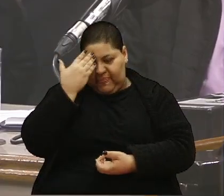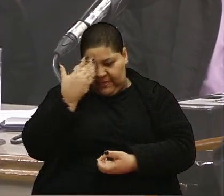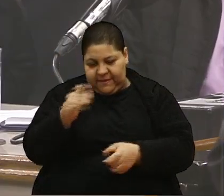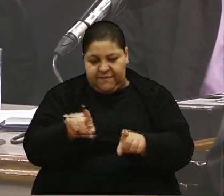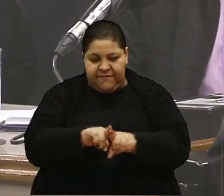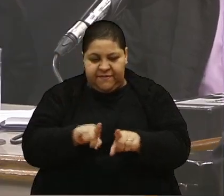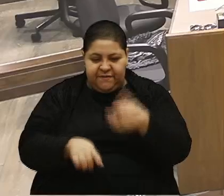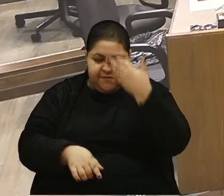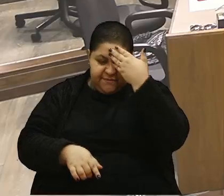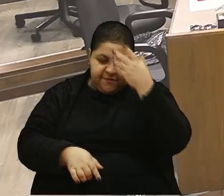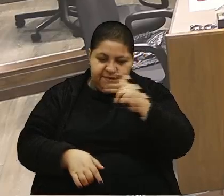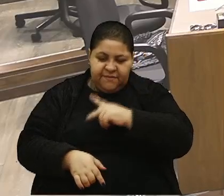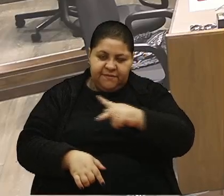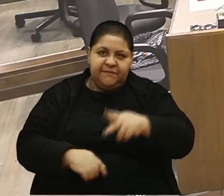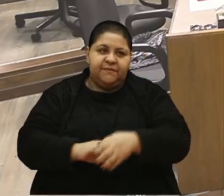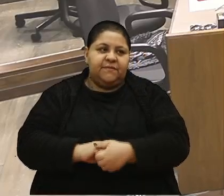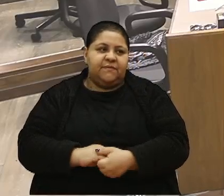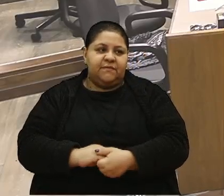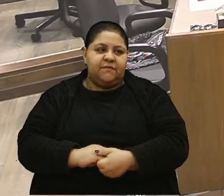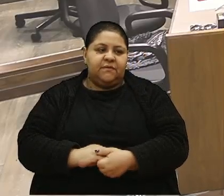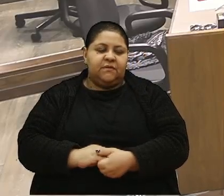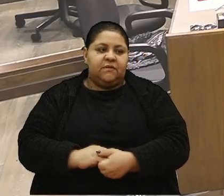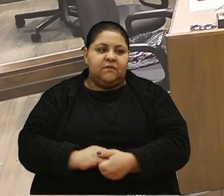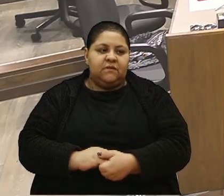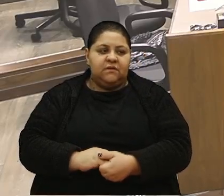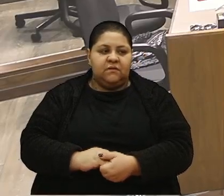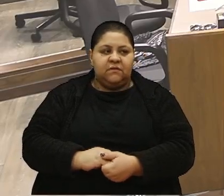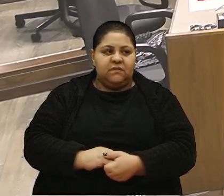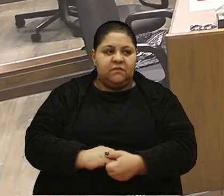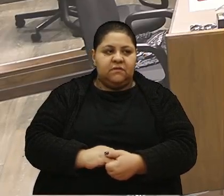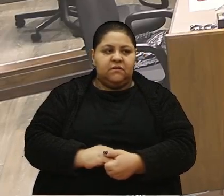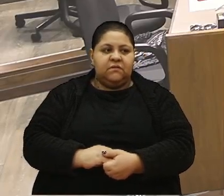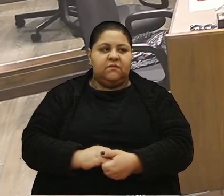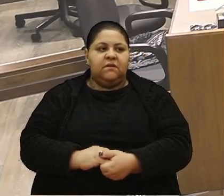também. Obrigado, presidente. Obrigado, vereador Pedro Rodrigues. Solicito as